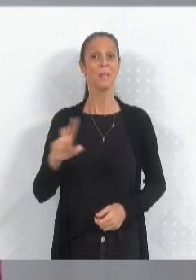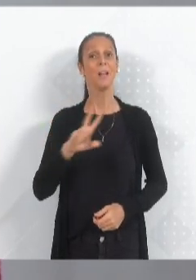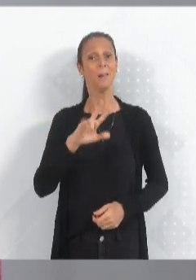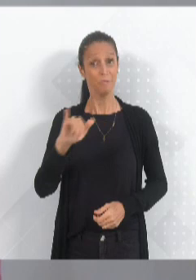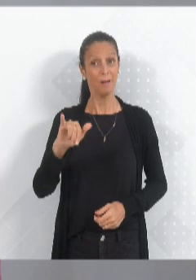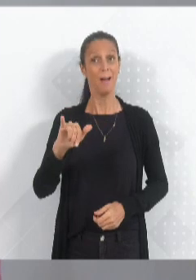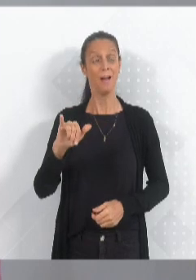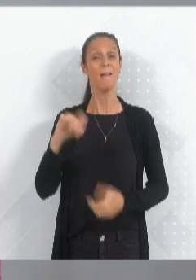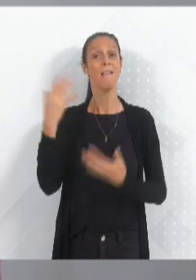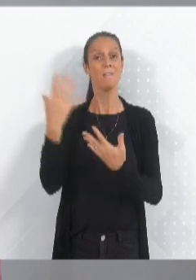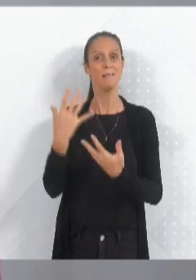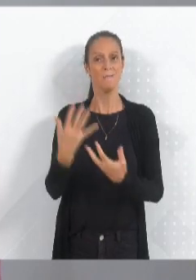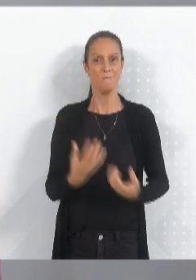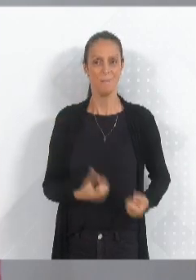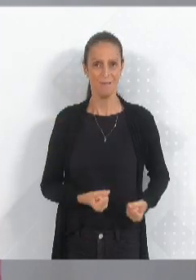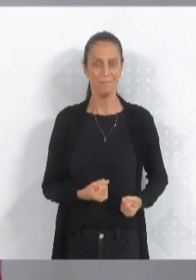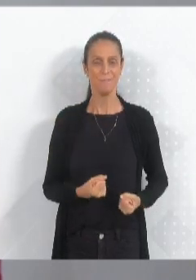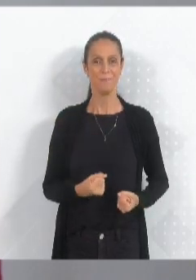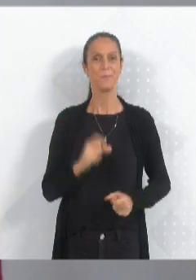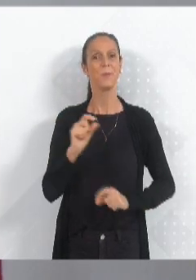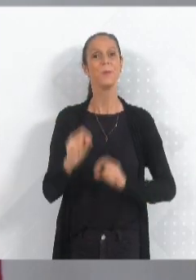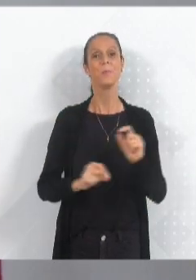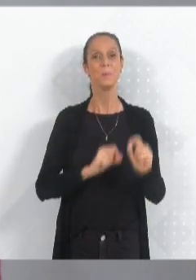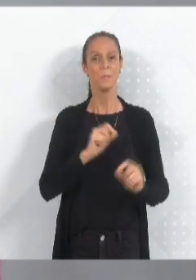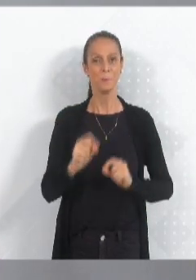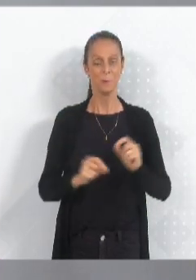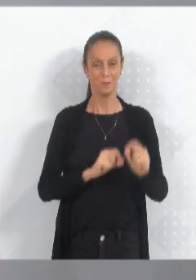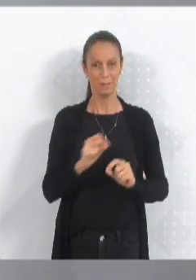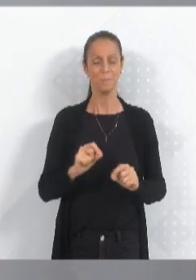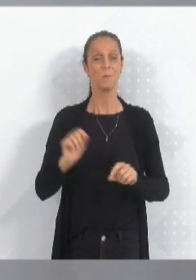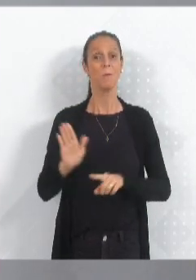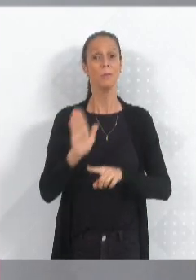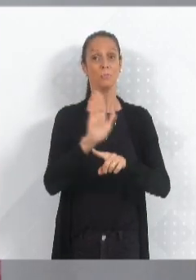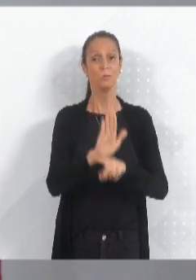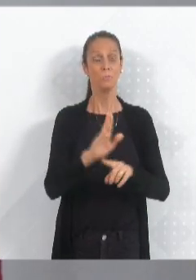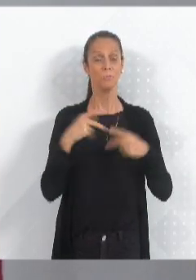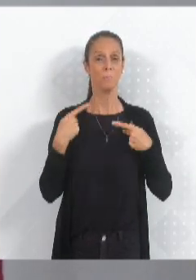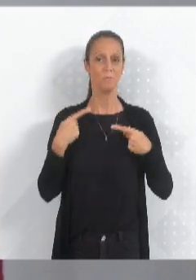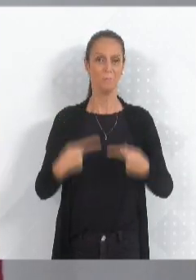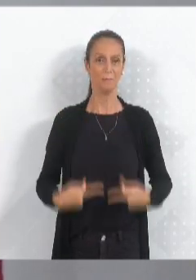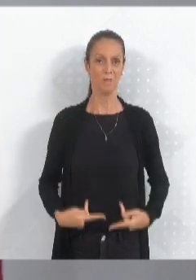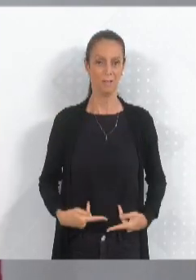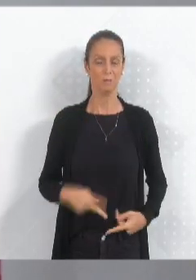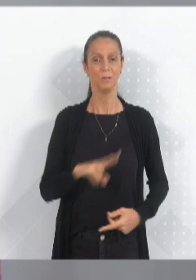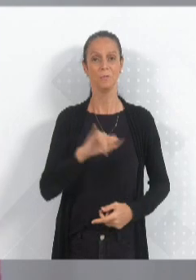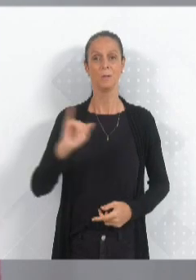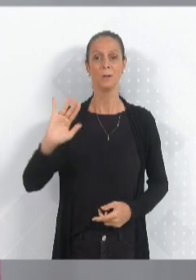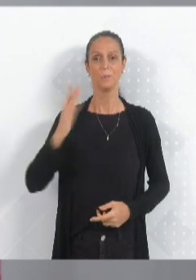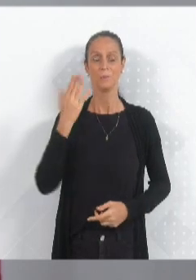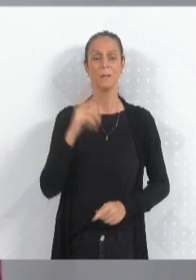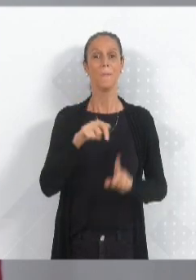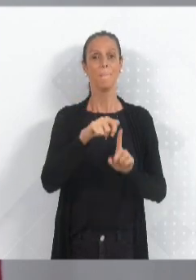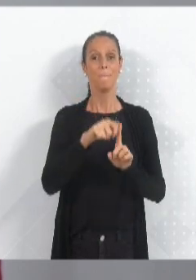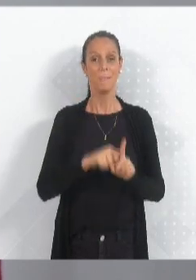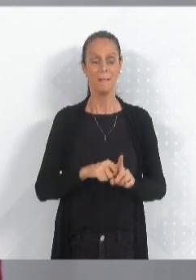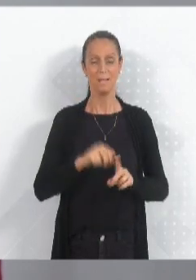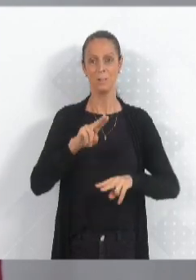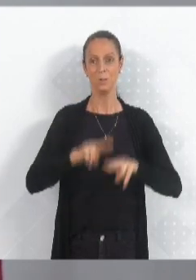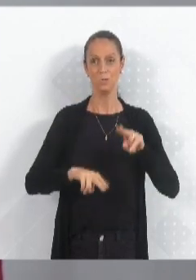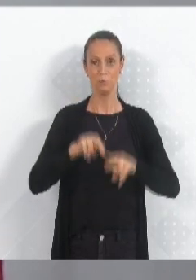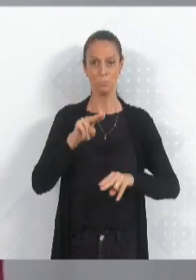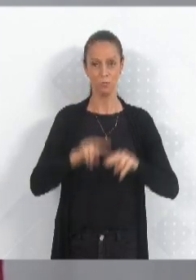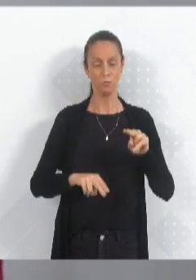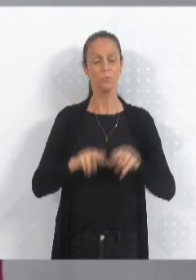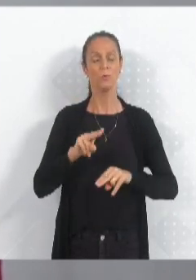Batalhão será a sede de um grande exercício de ajuda humanitária então ele deverá ocorrer no mês de junho essa é a nossa previsão